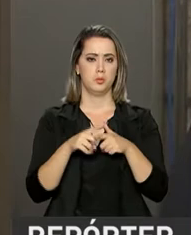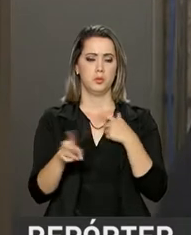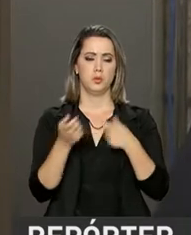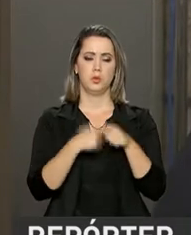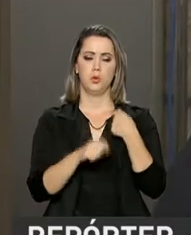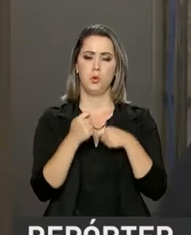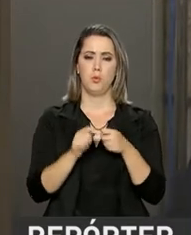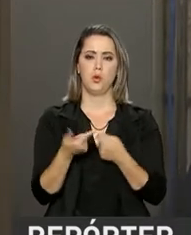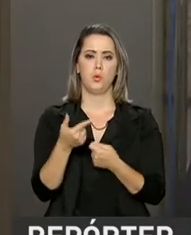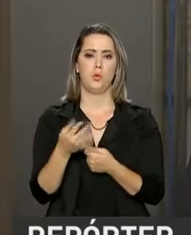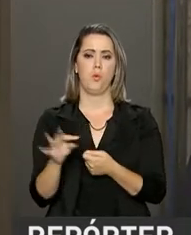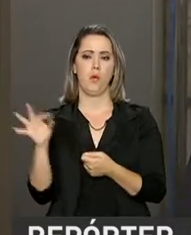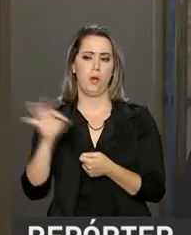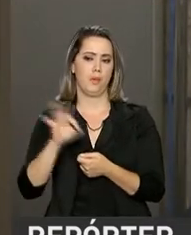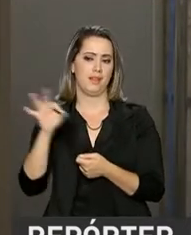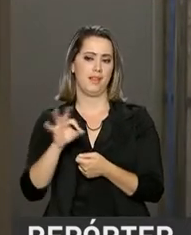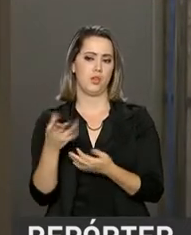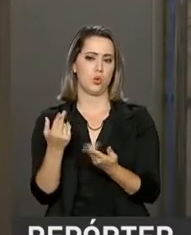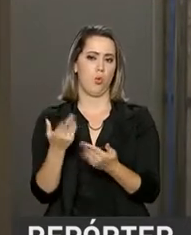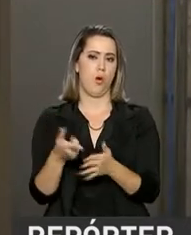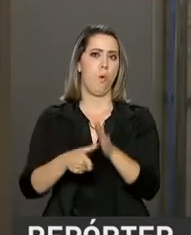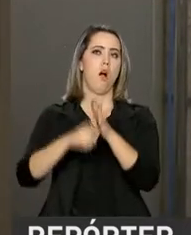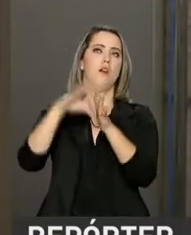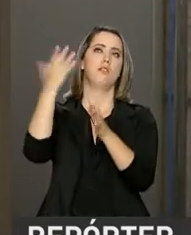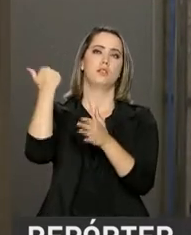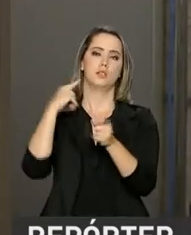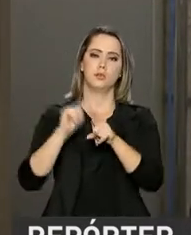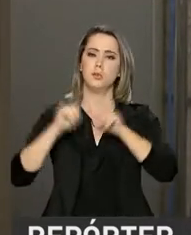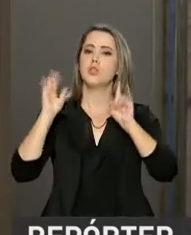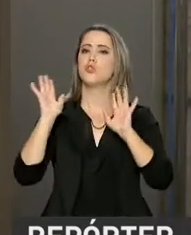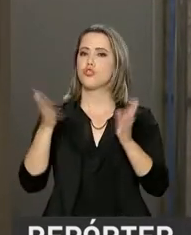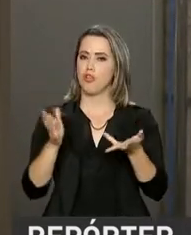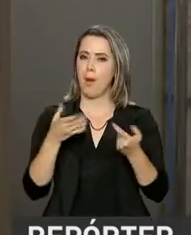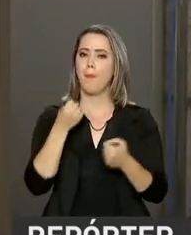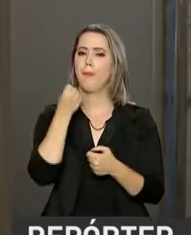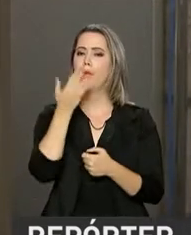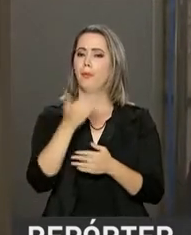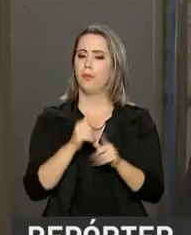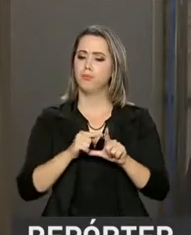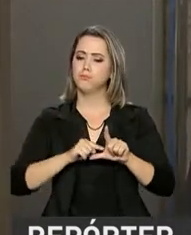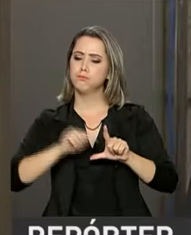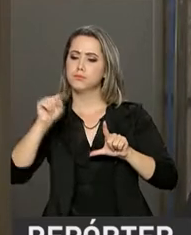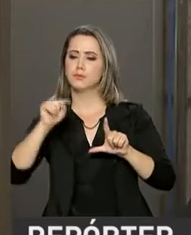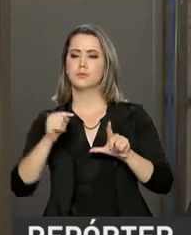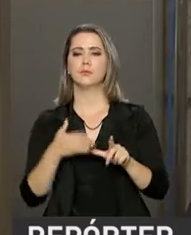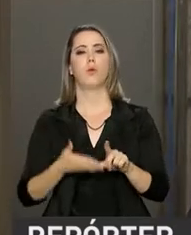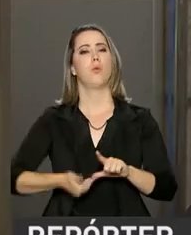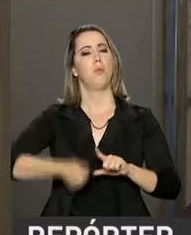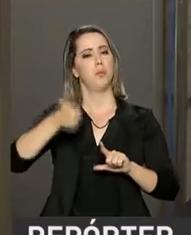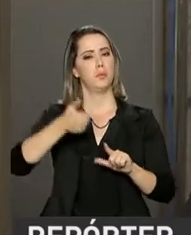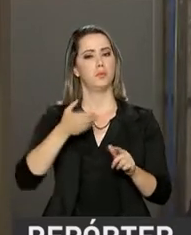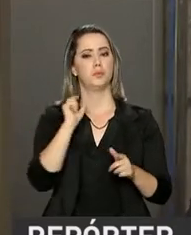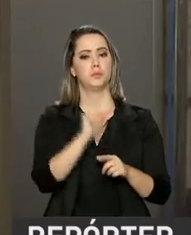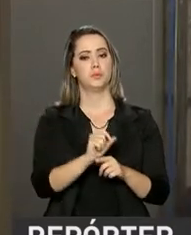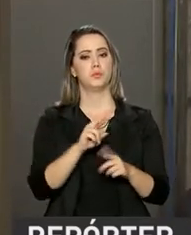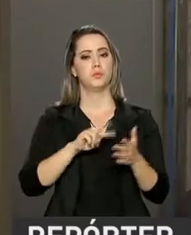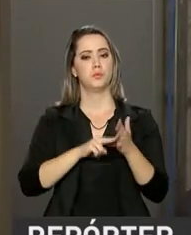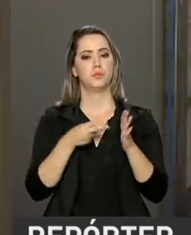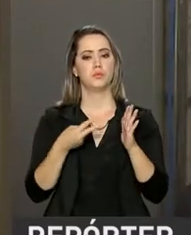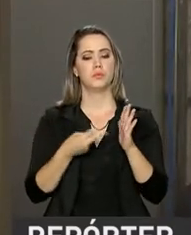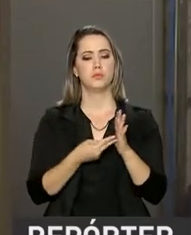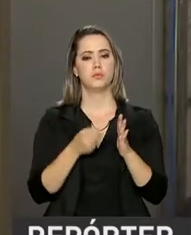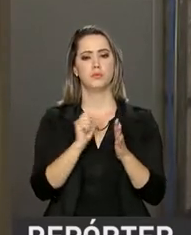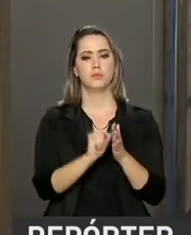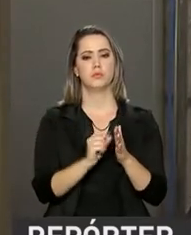uma taxa como tivemos no passado mas é uma subida da trajetória isso significa